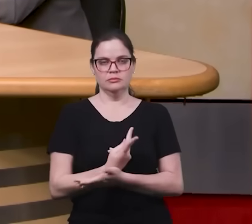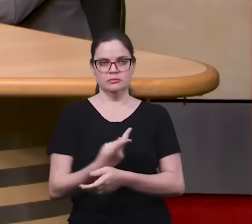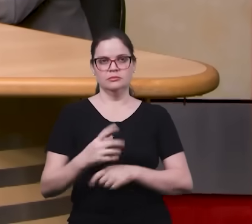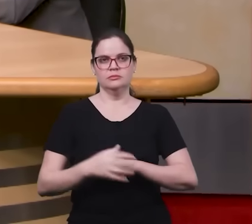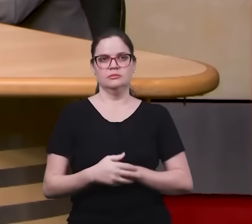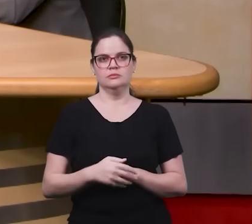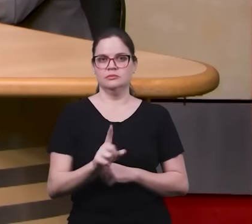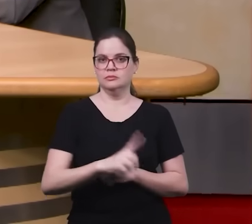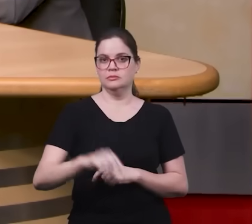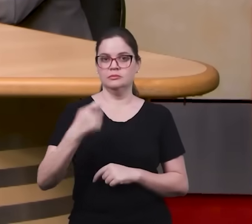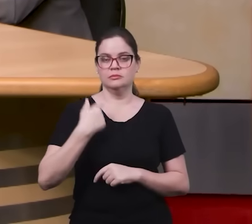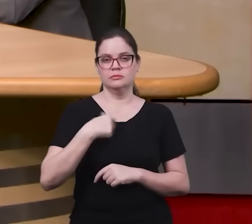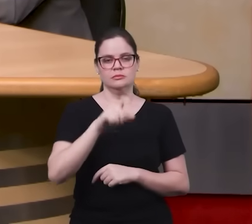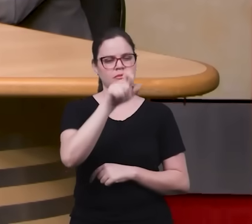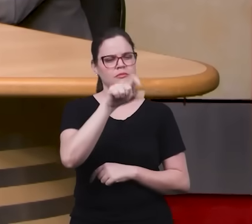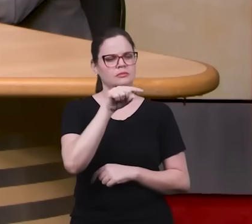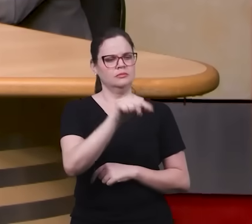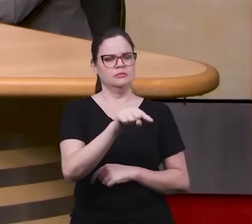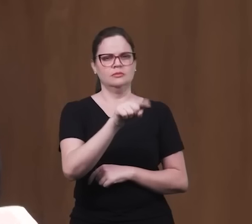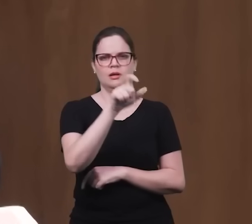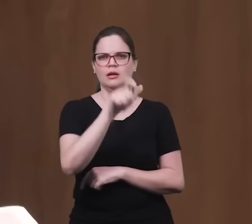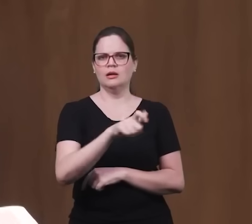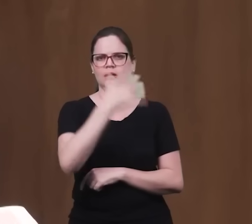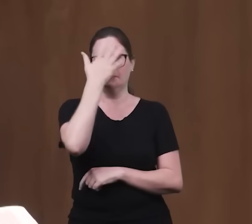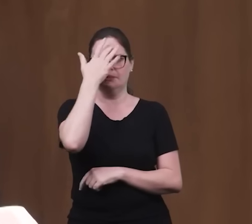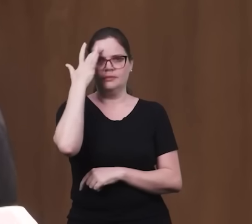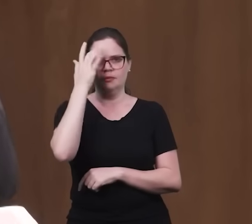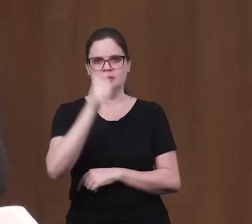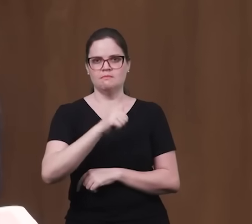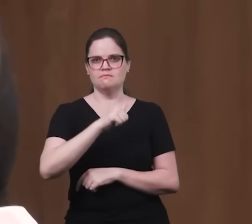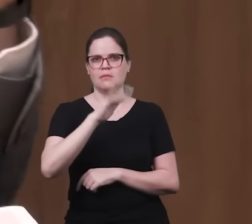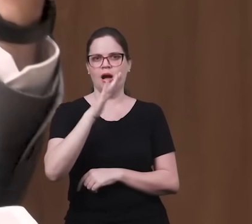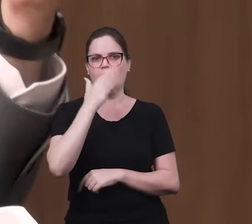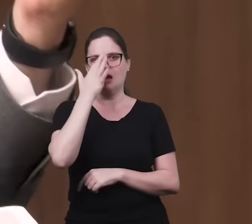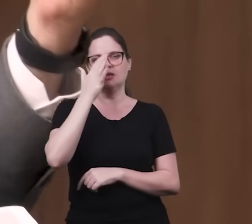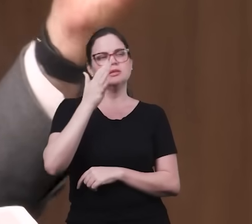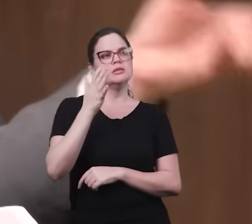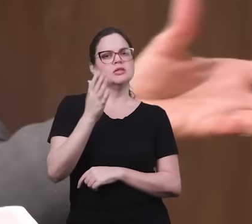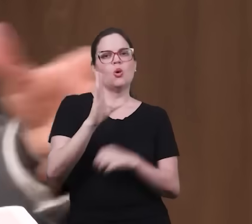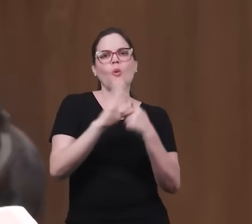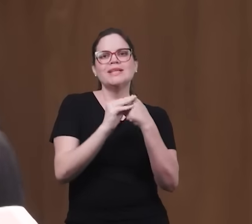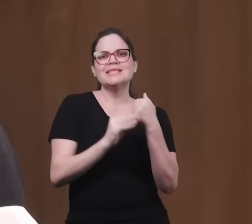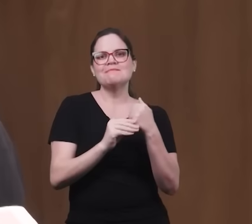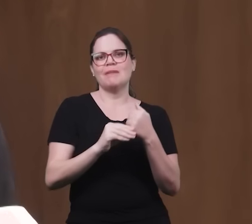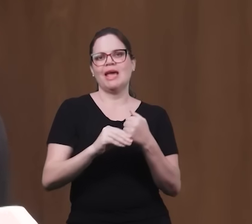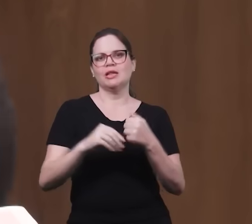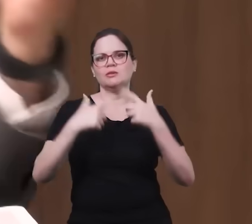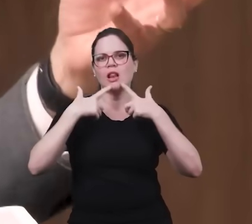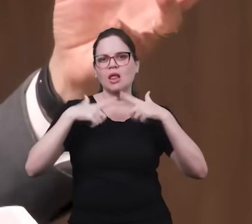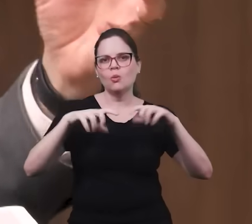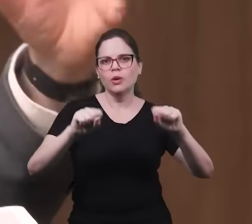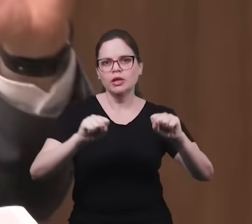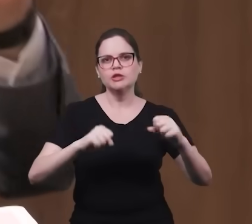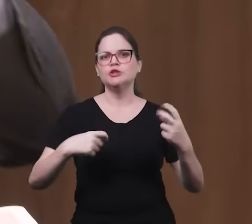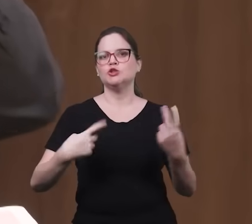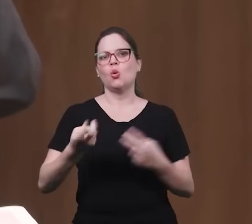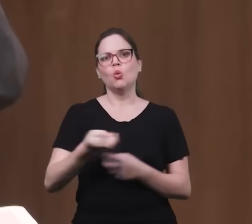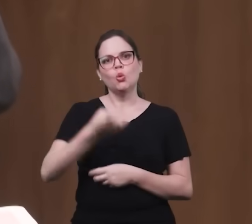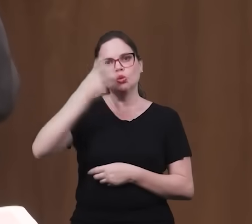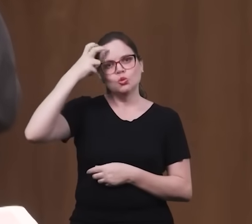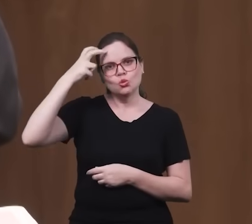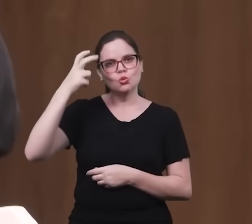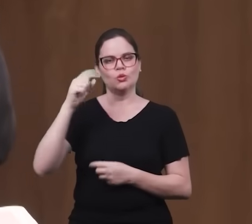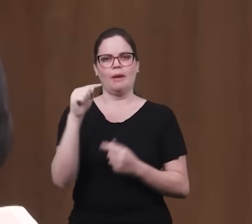realidade. Então, nós vemos uma pessoa que tem mais recursos linguísticos, culturais, e faz